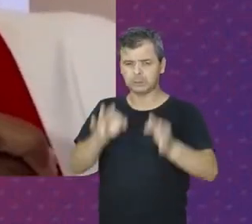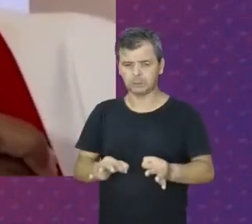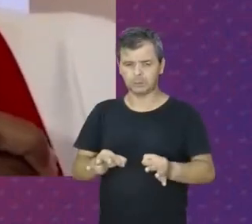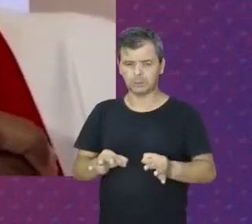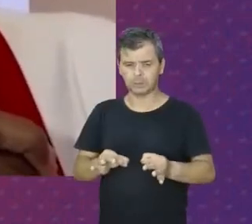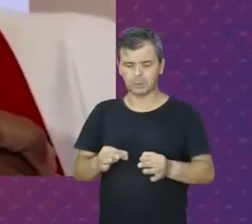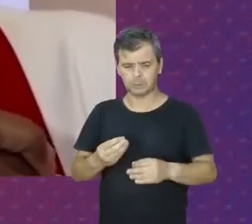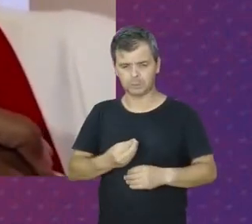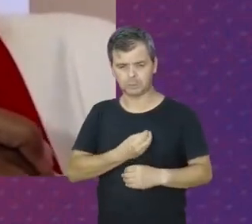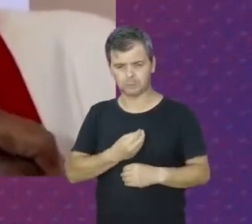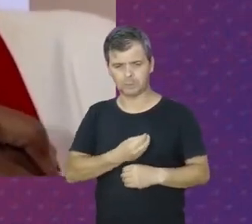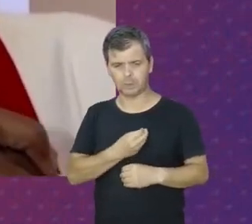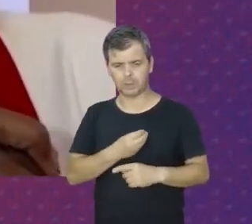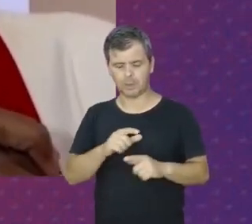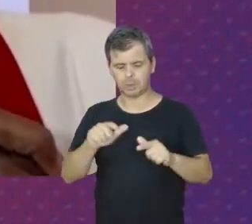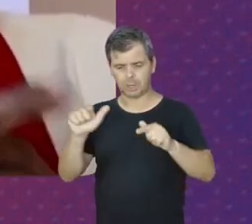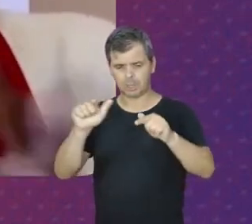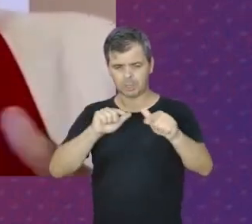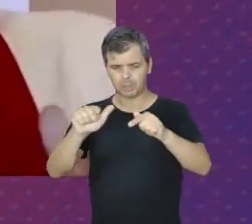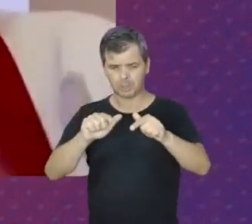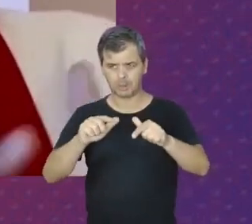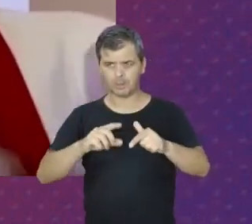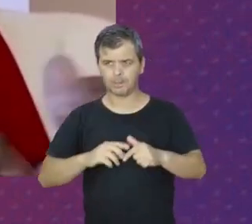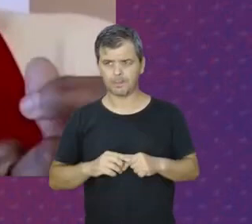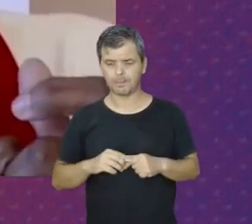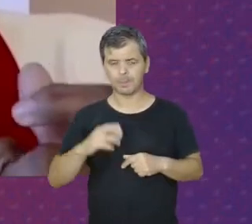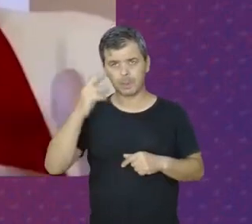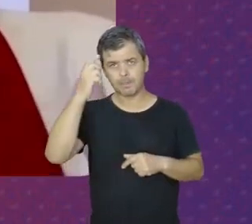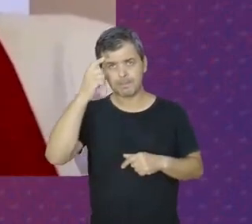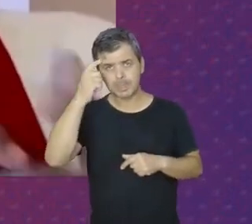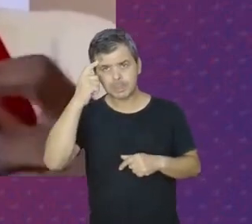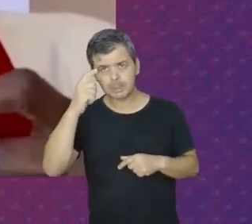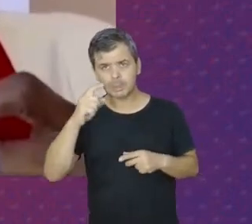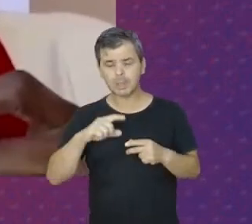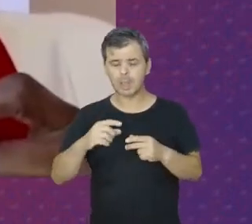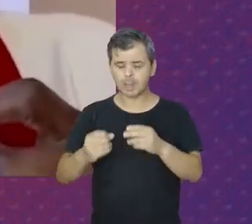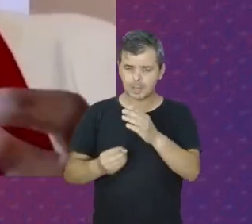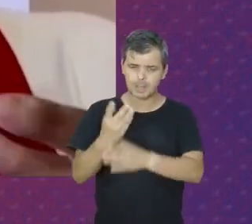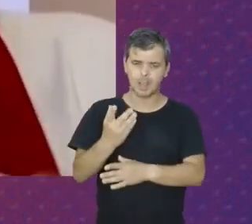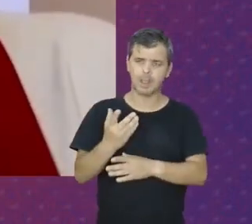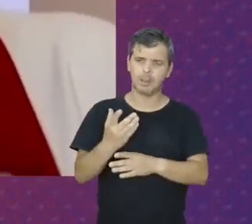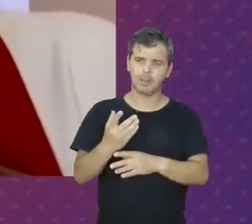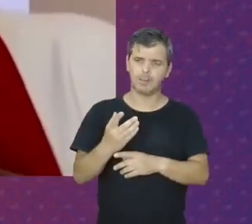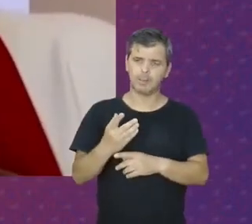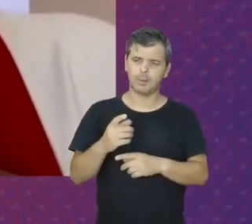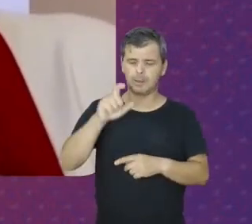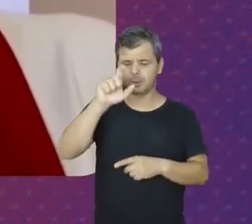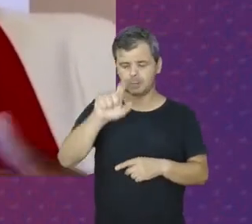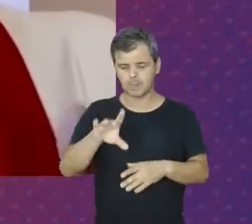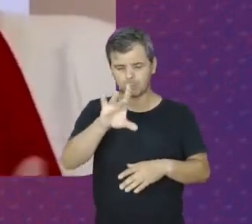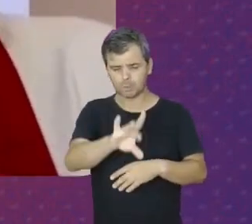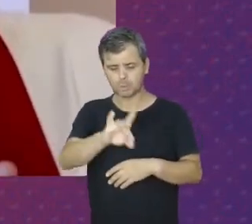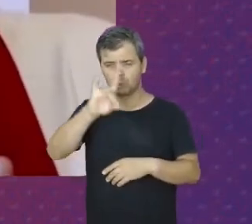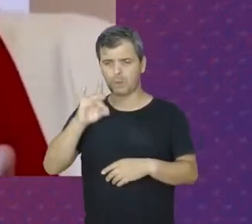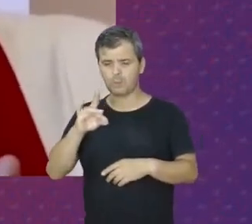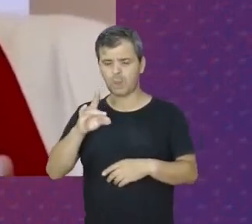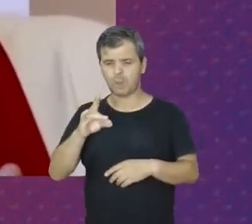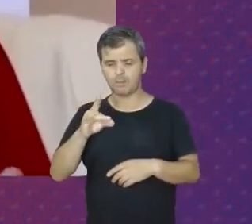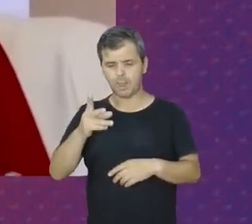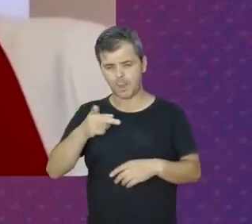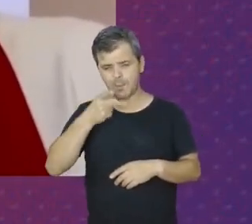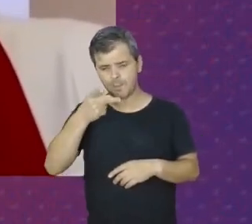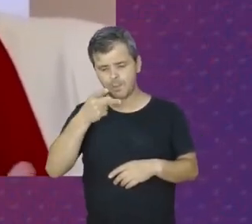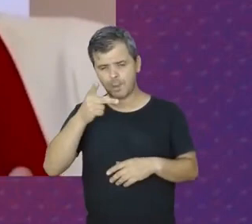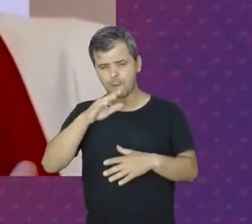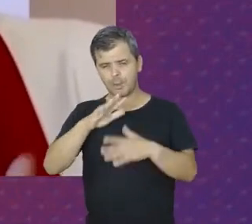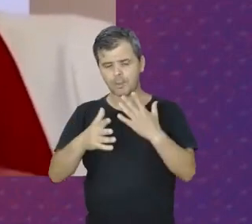de sobreviver. Porque trabalhar, pensar, produzir, sermos eleitas, falar com